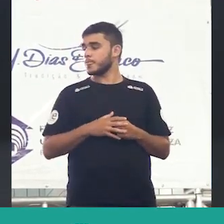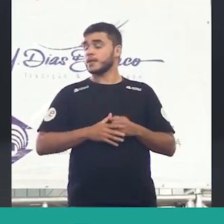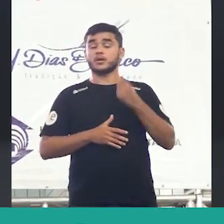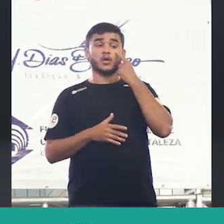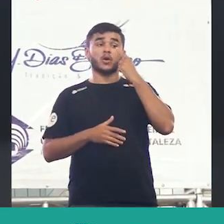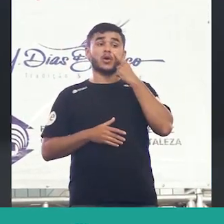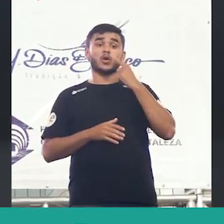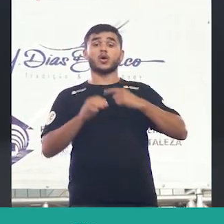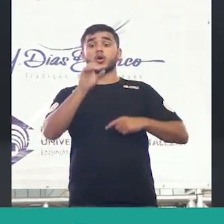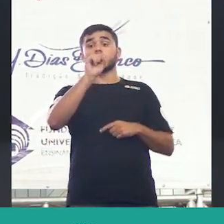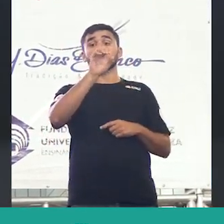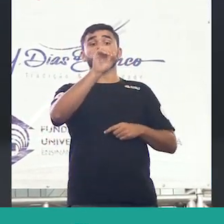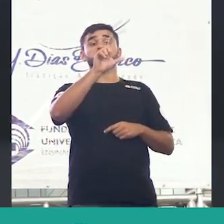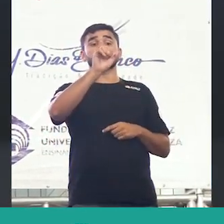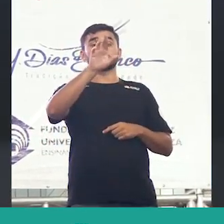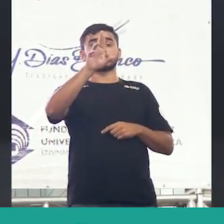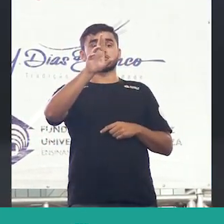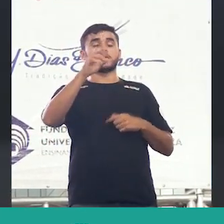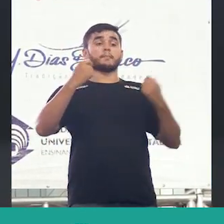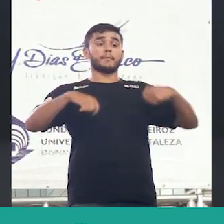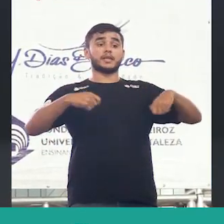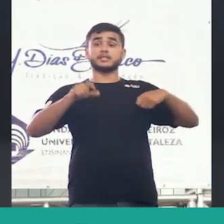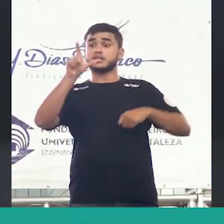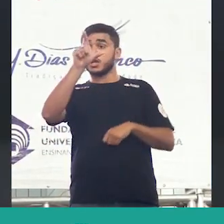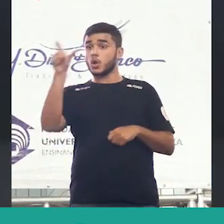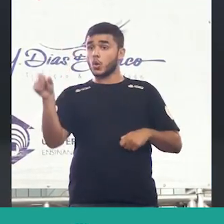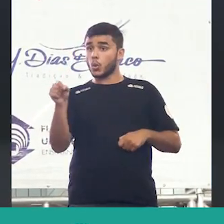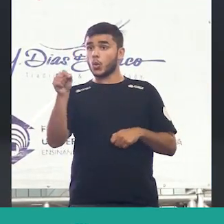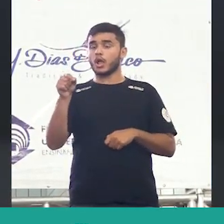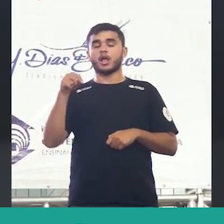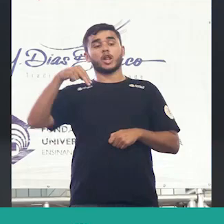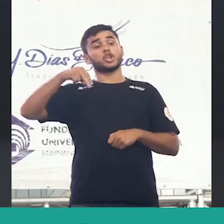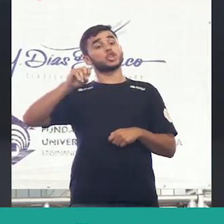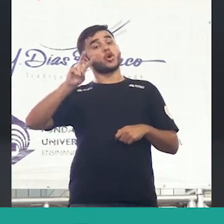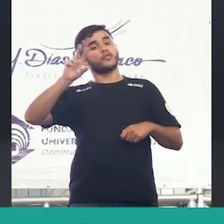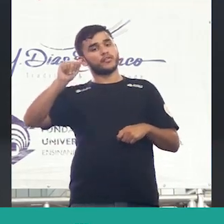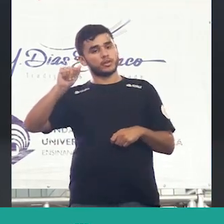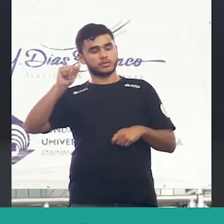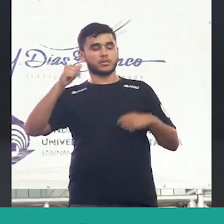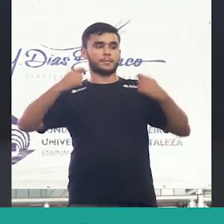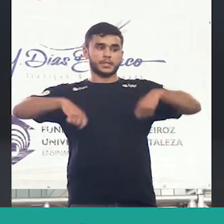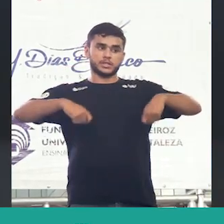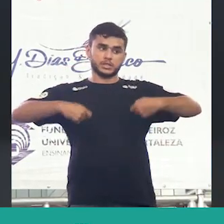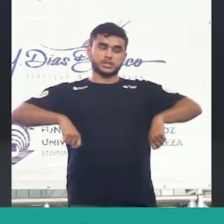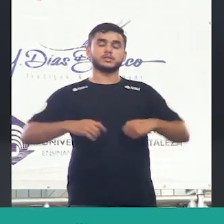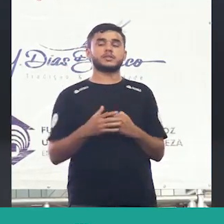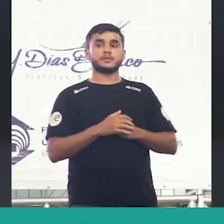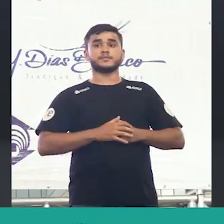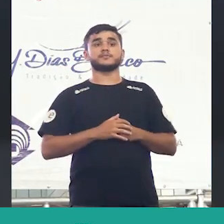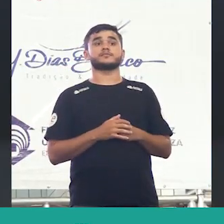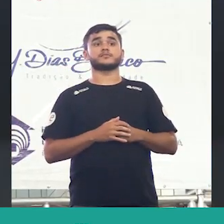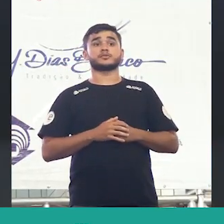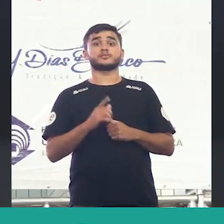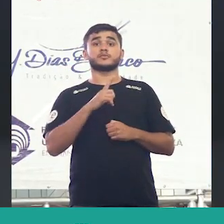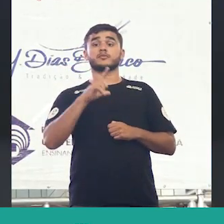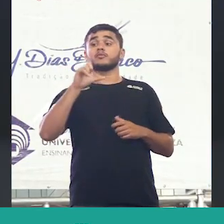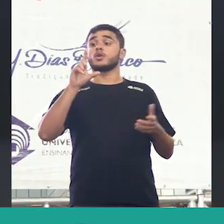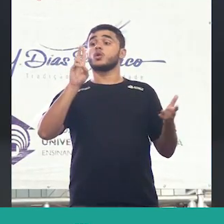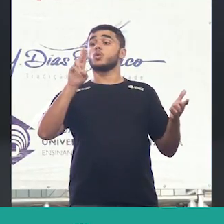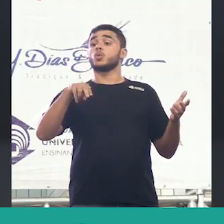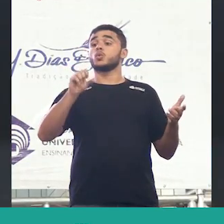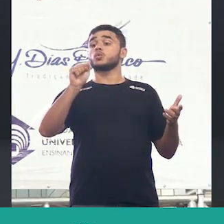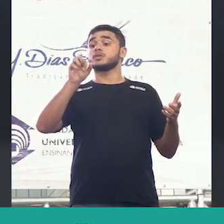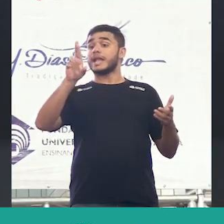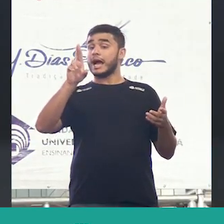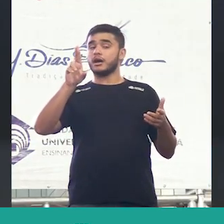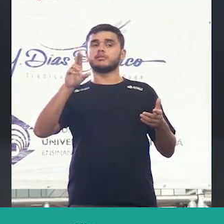eclipse solar em lua nova. Só acontece a eclipse lunar